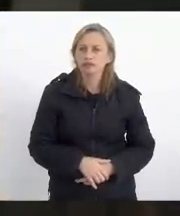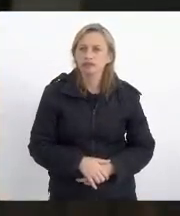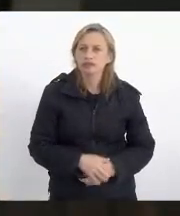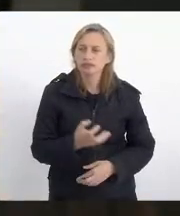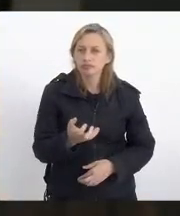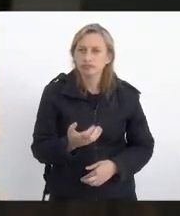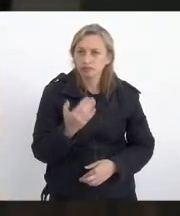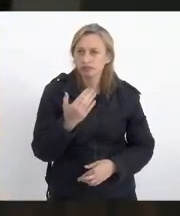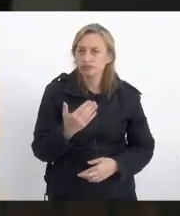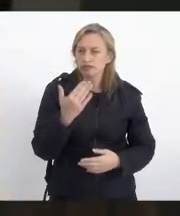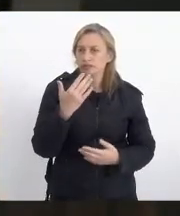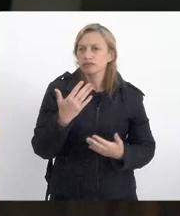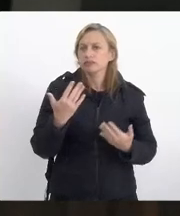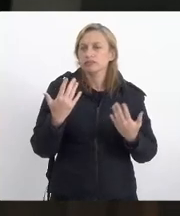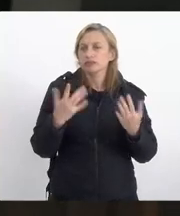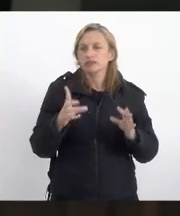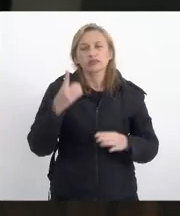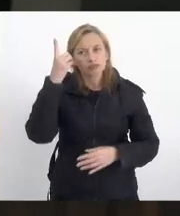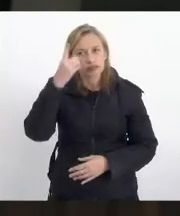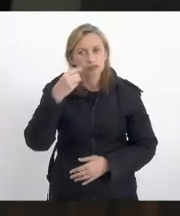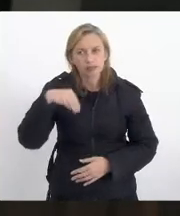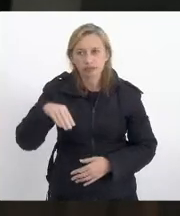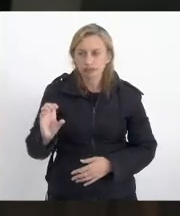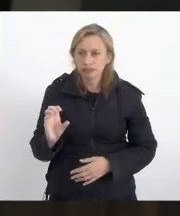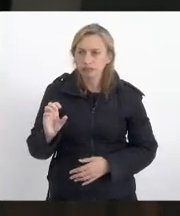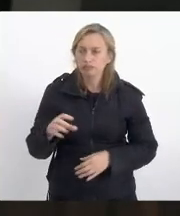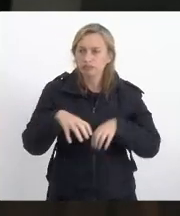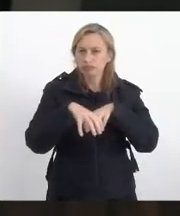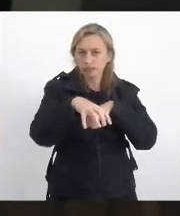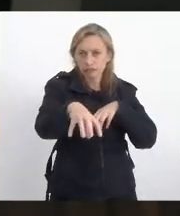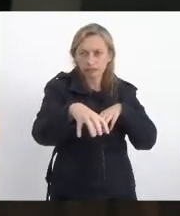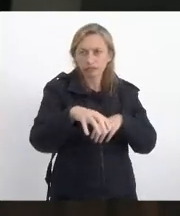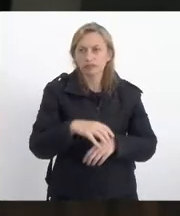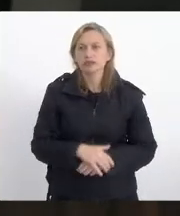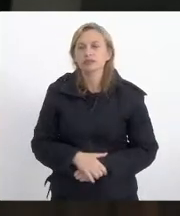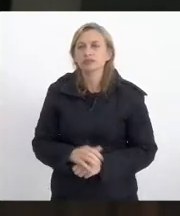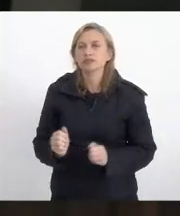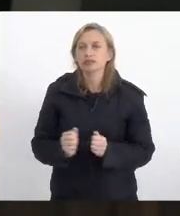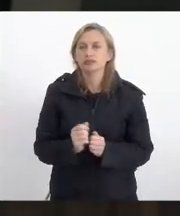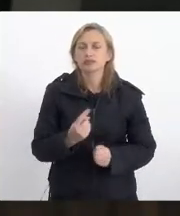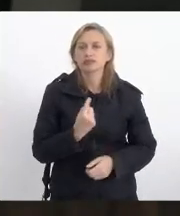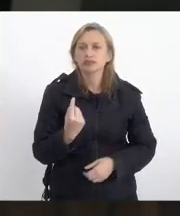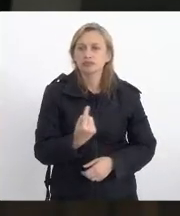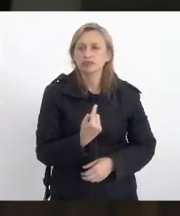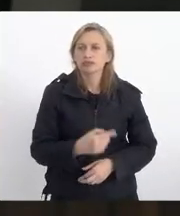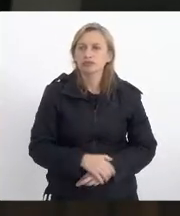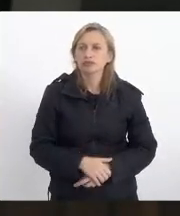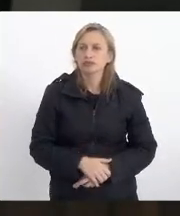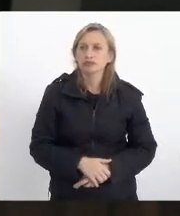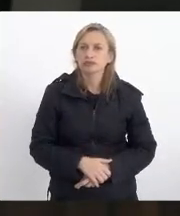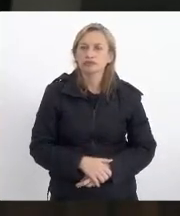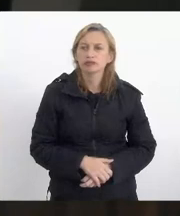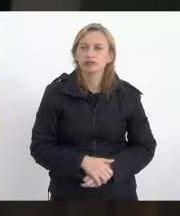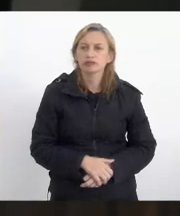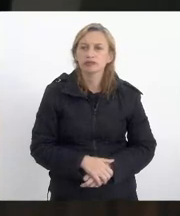quero saudar aqui o deputado Carlos Mink, que se encontra remotamente participando conosco.